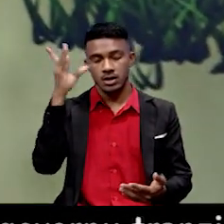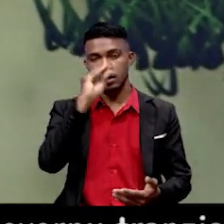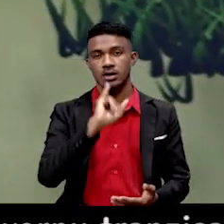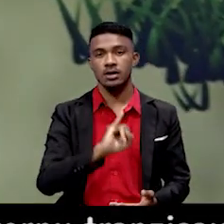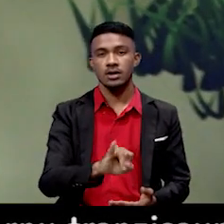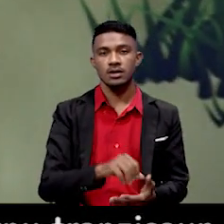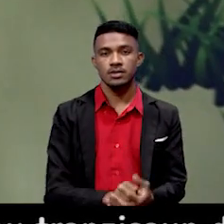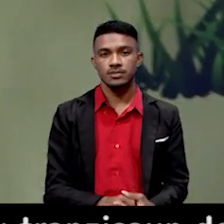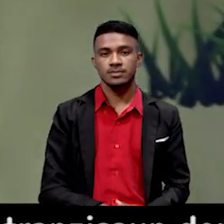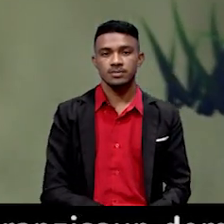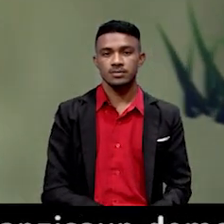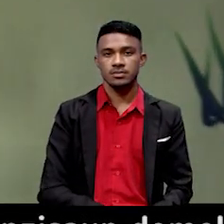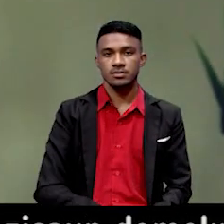Dili.